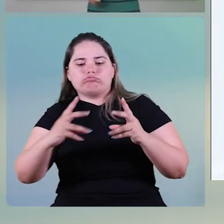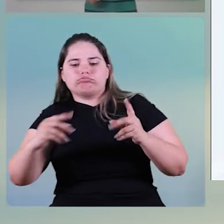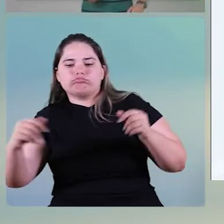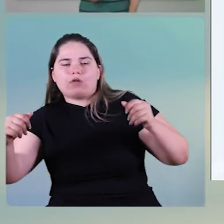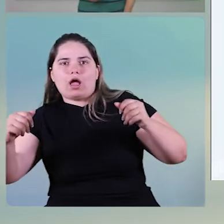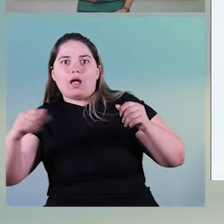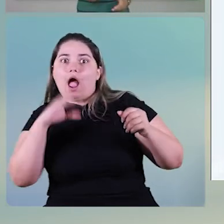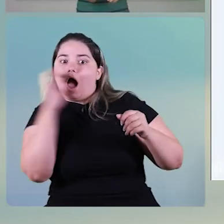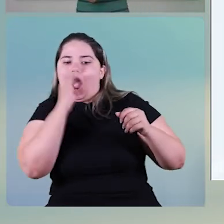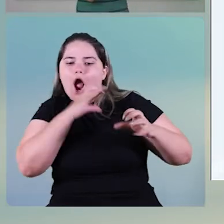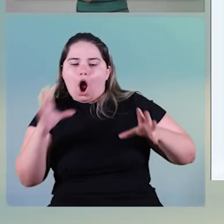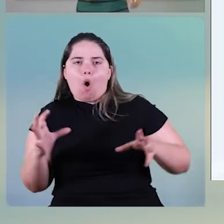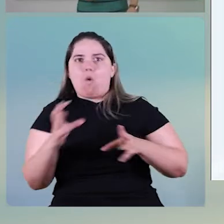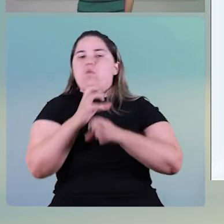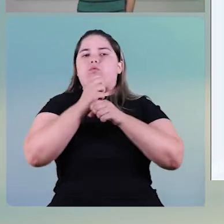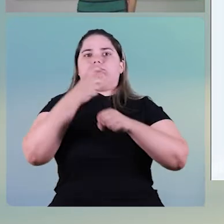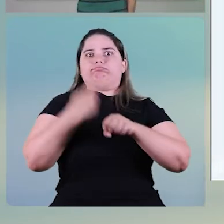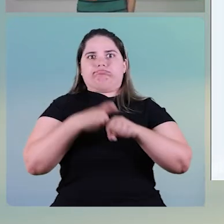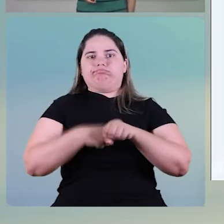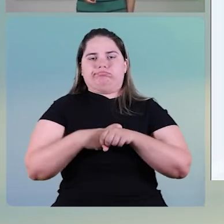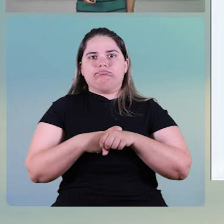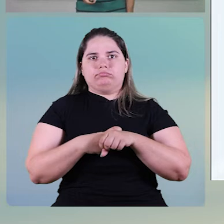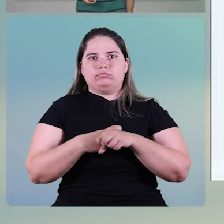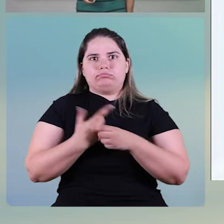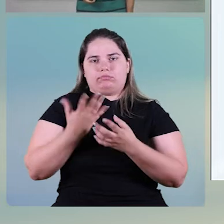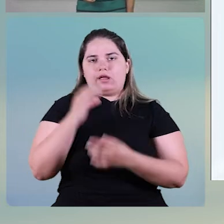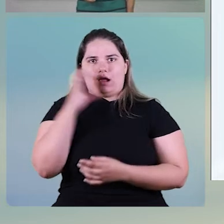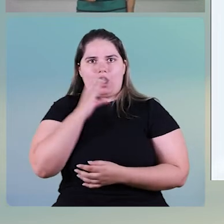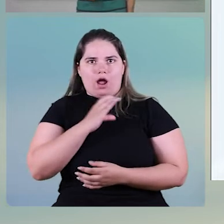quando o atleta se desloca.